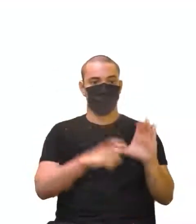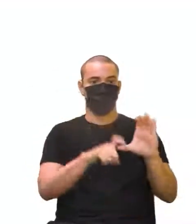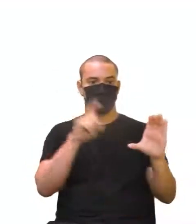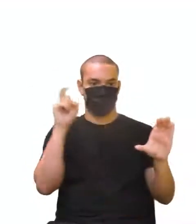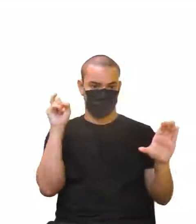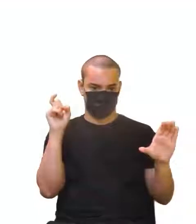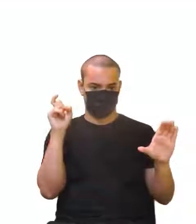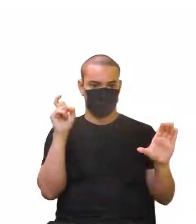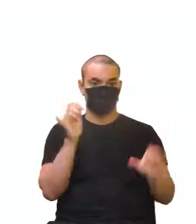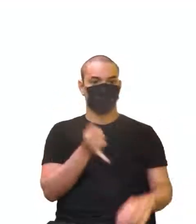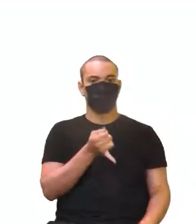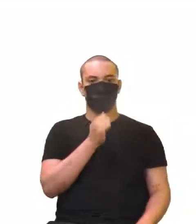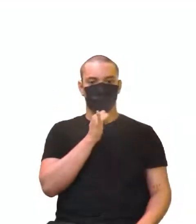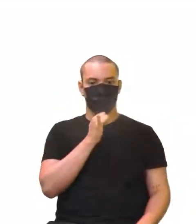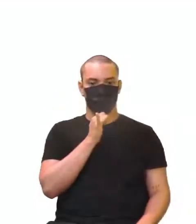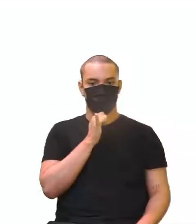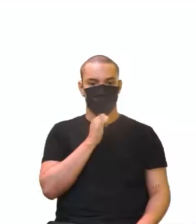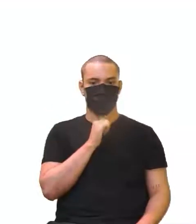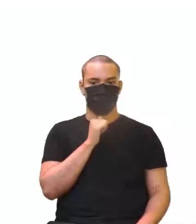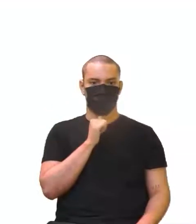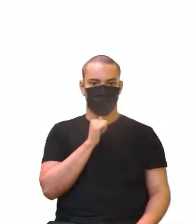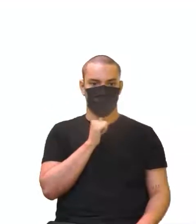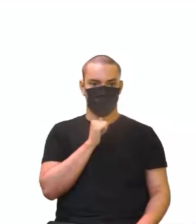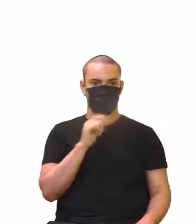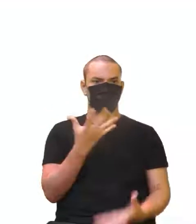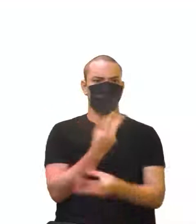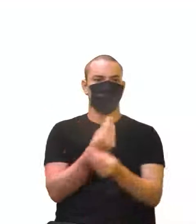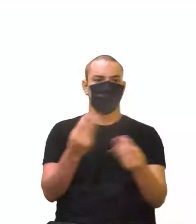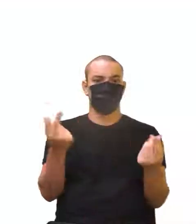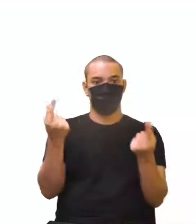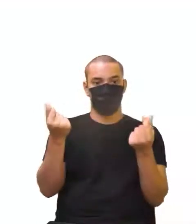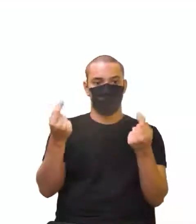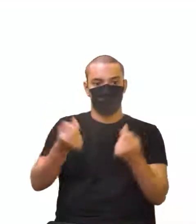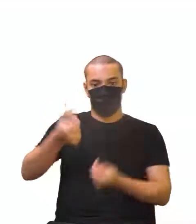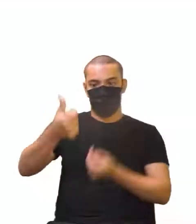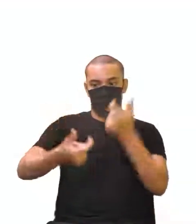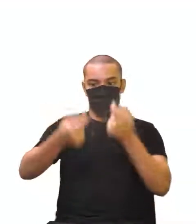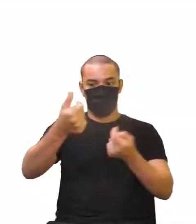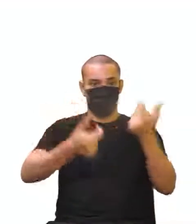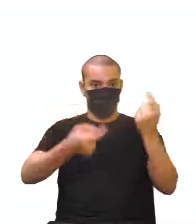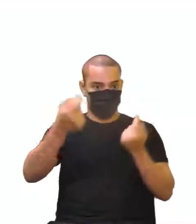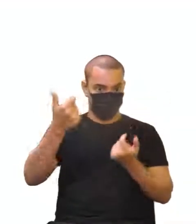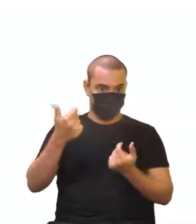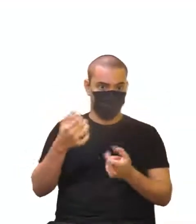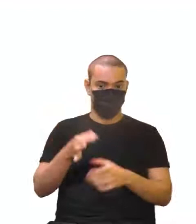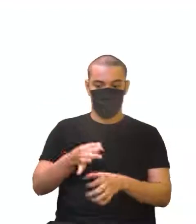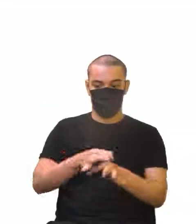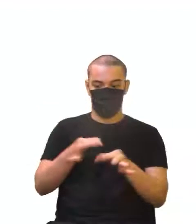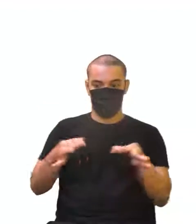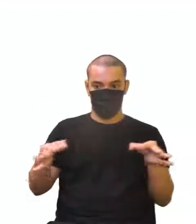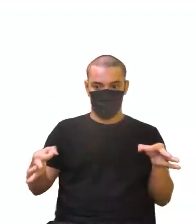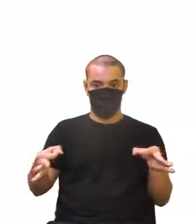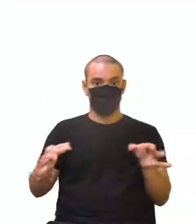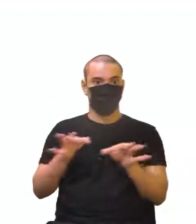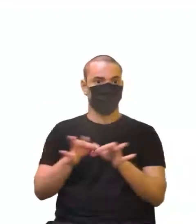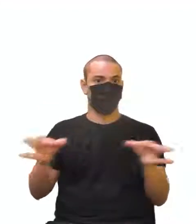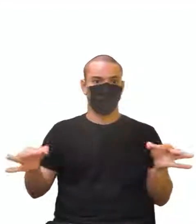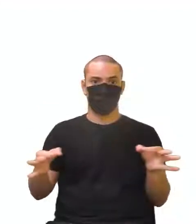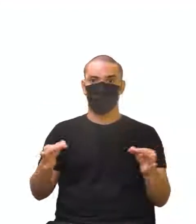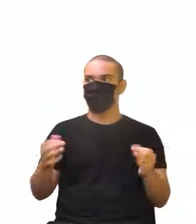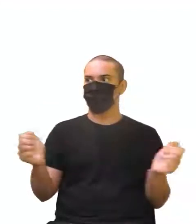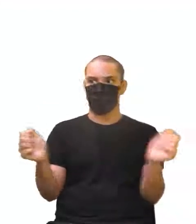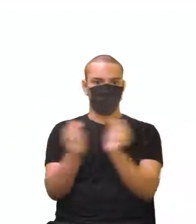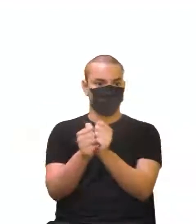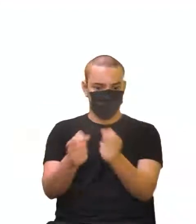independentes, tá? Por exemplo, olha esse monte de moedinha, né? Ao lançar várias moedas ao